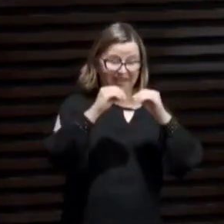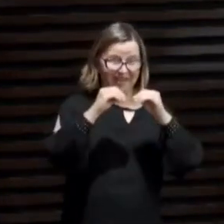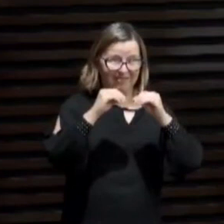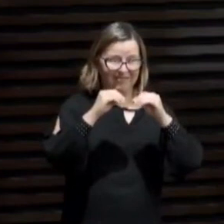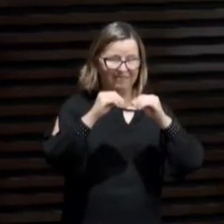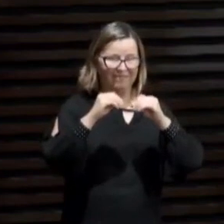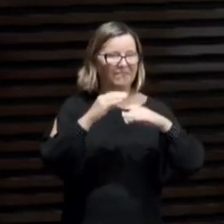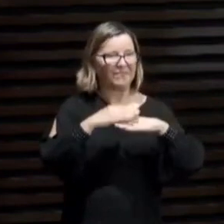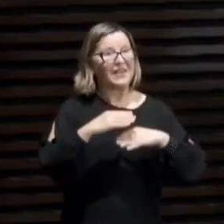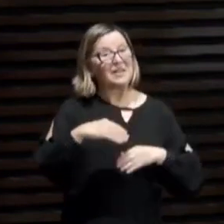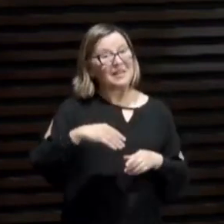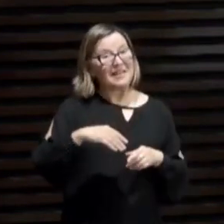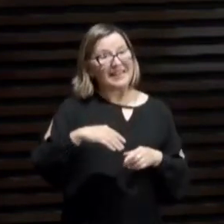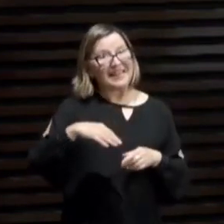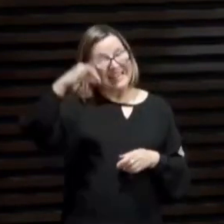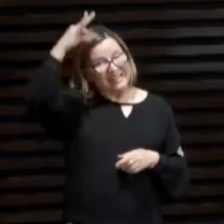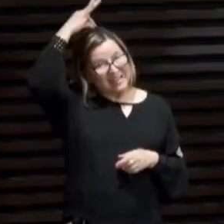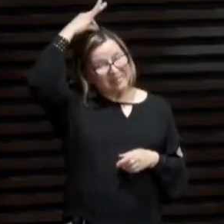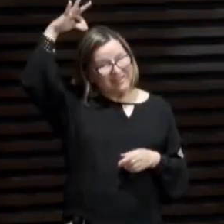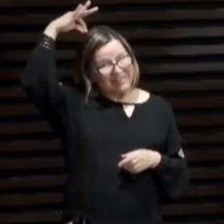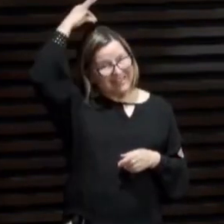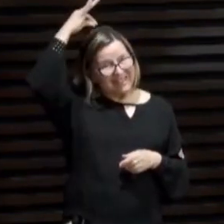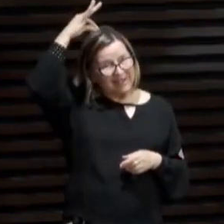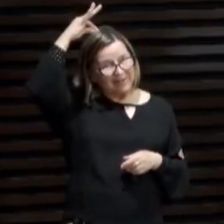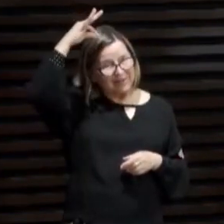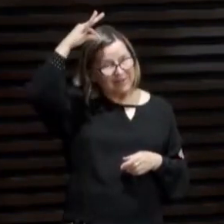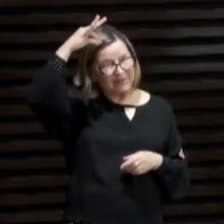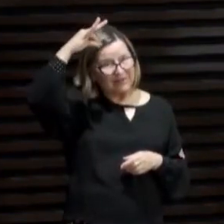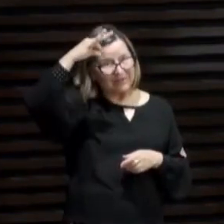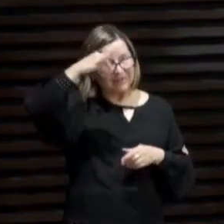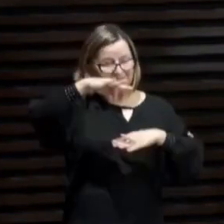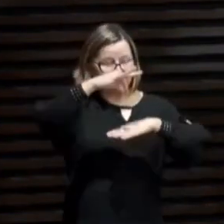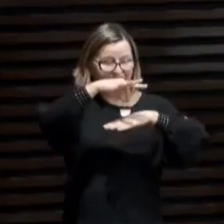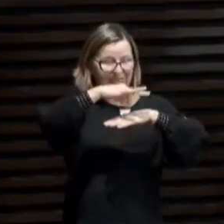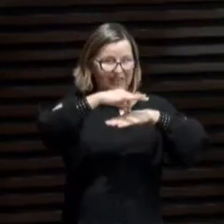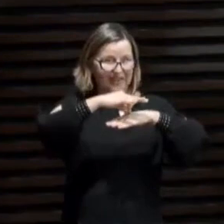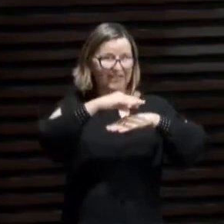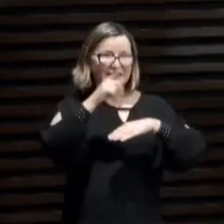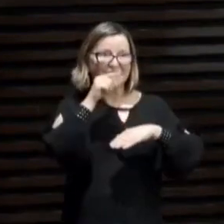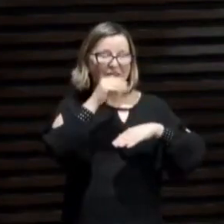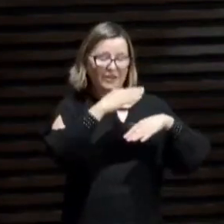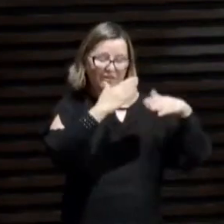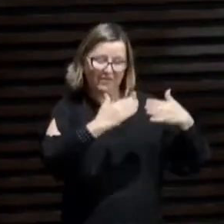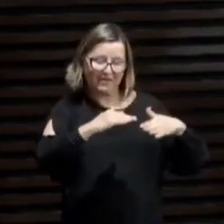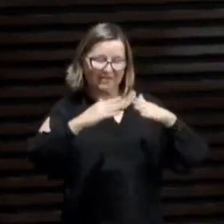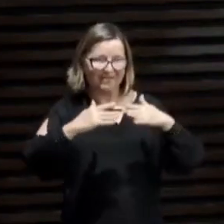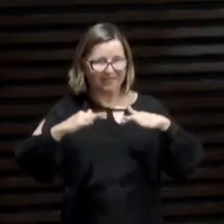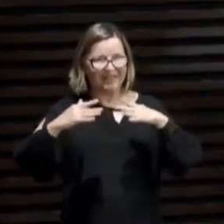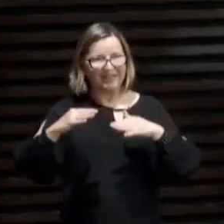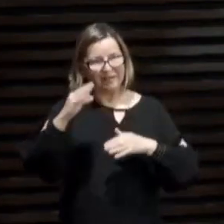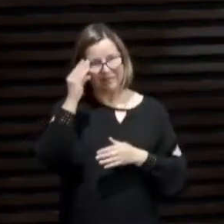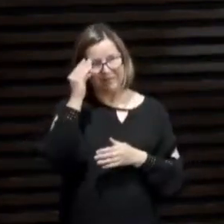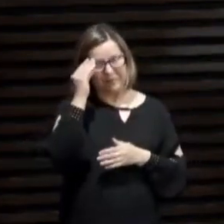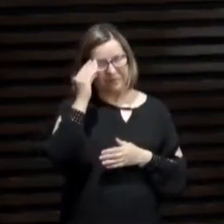abismo, e o Espírito de Deus pairava sobre as águas. O Espírito de Deus pairava sobre as faces das